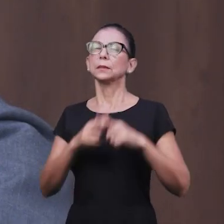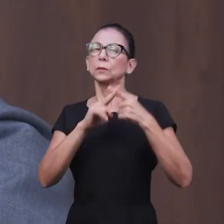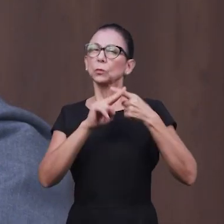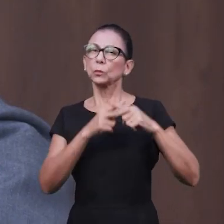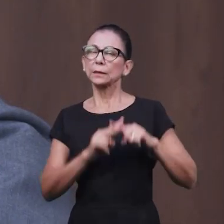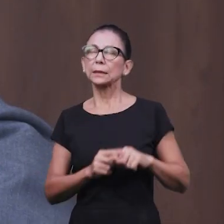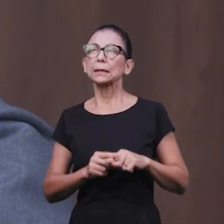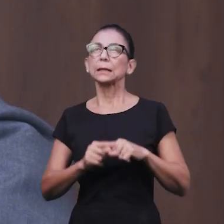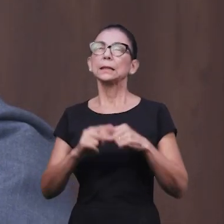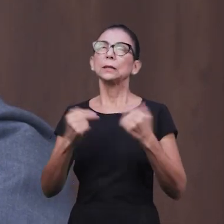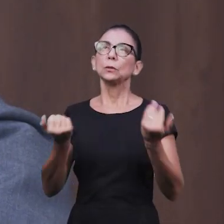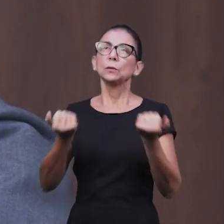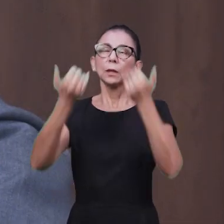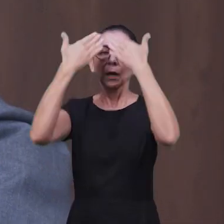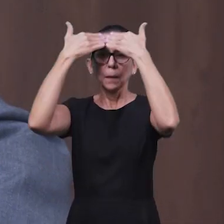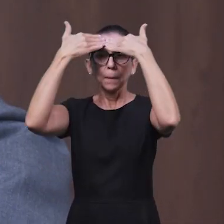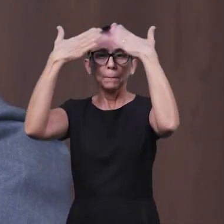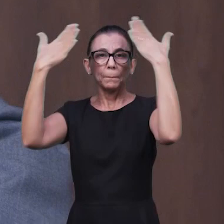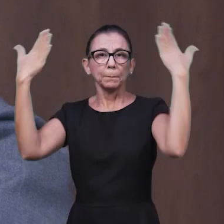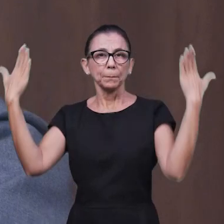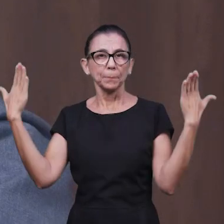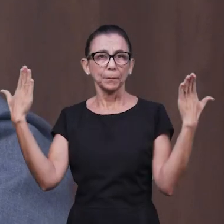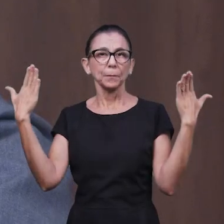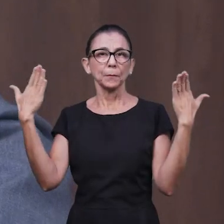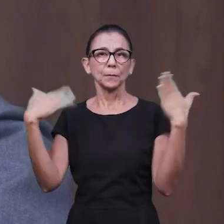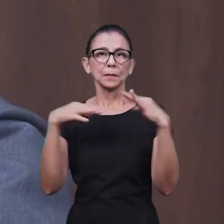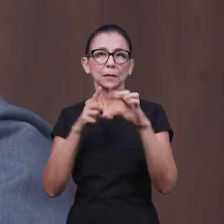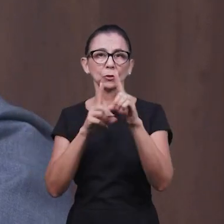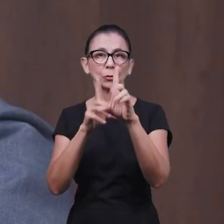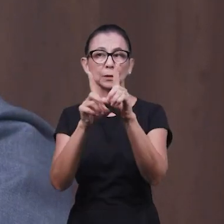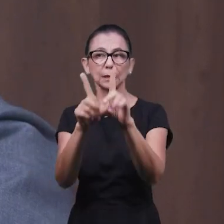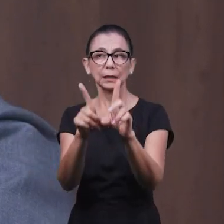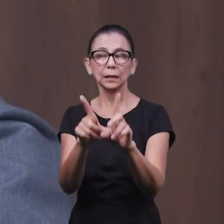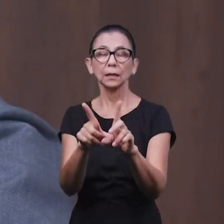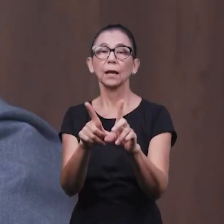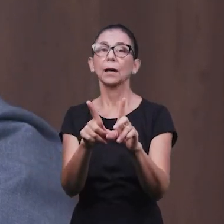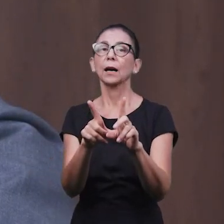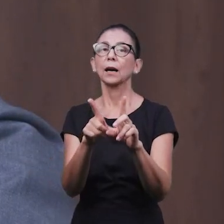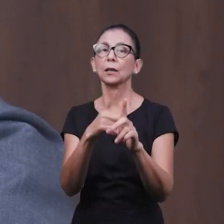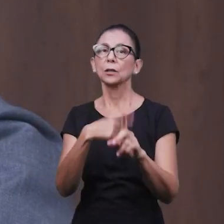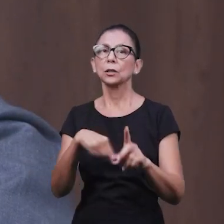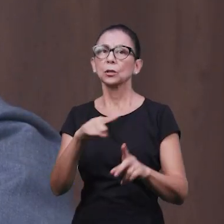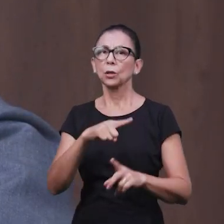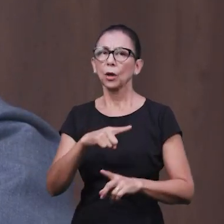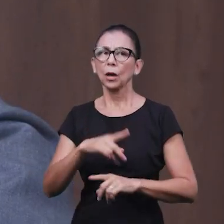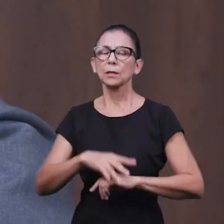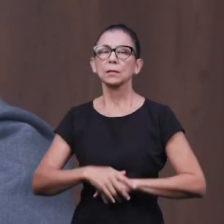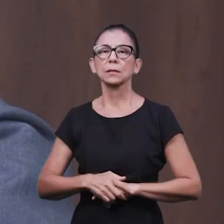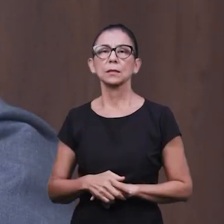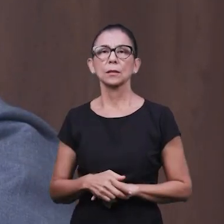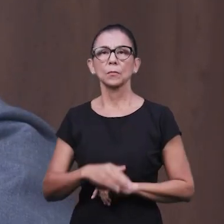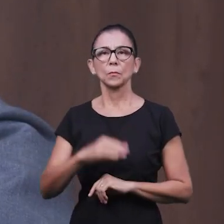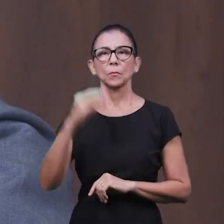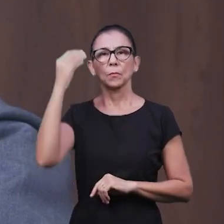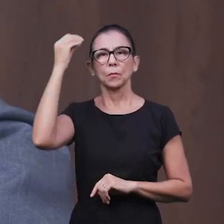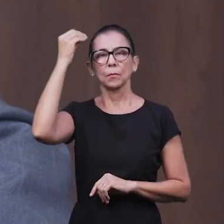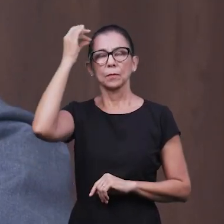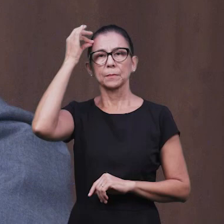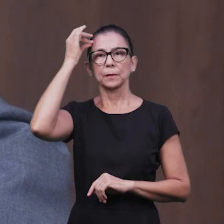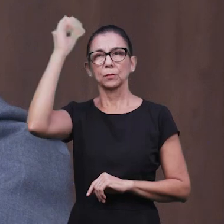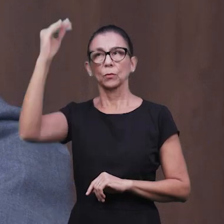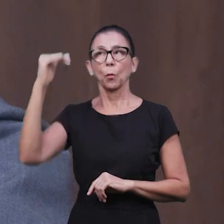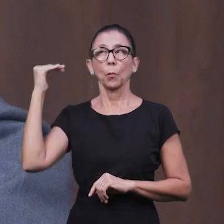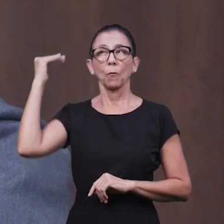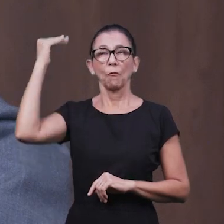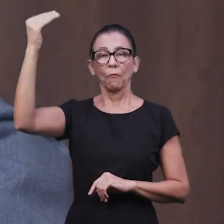aprimoramos o entendimento doutrinário na nossa vida, isso nos fortalece a tal ponto de nós sempre termos